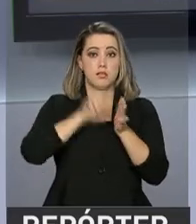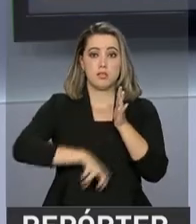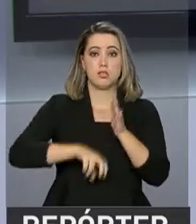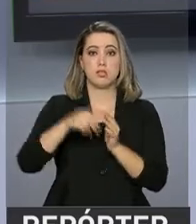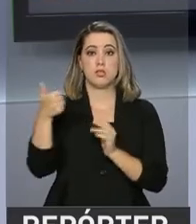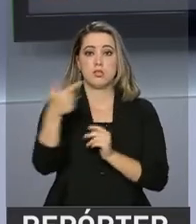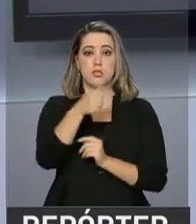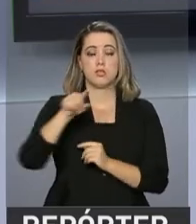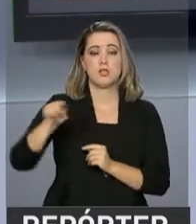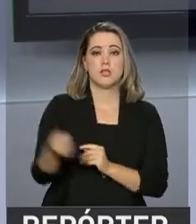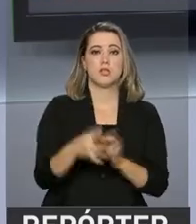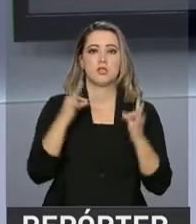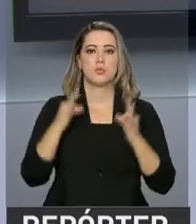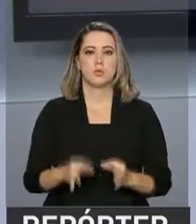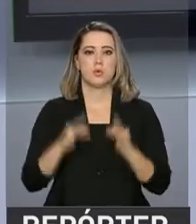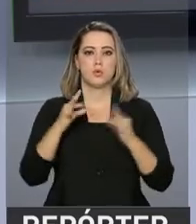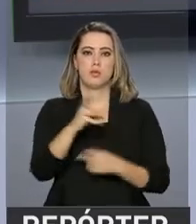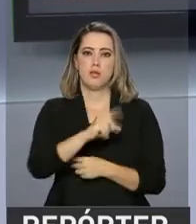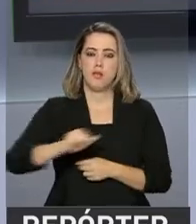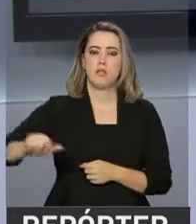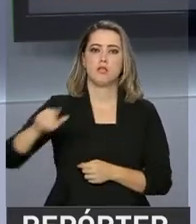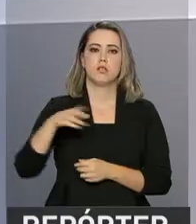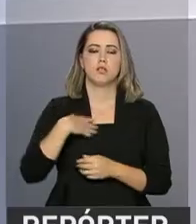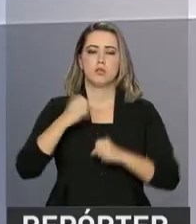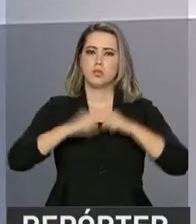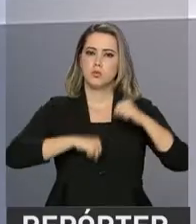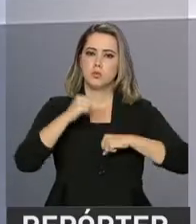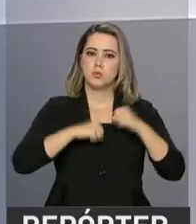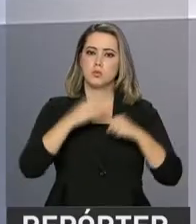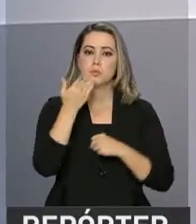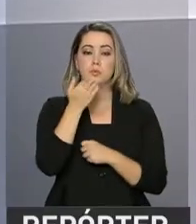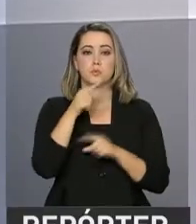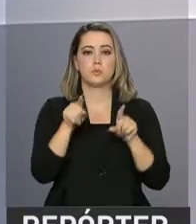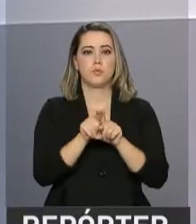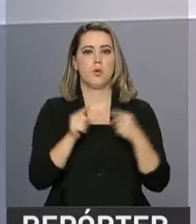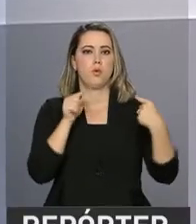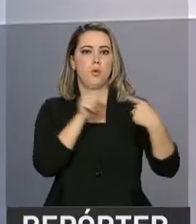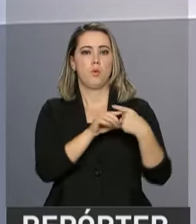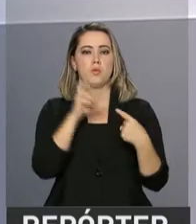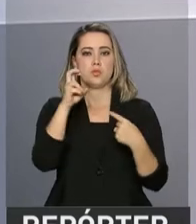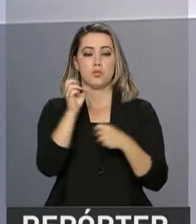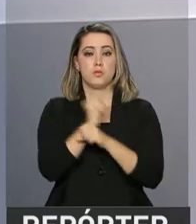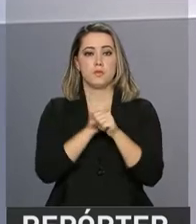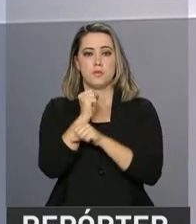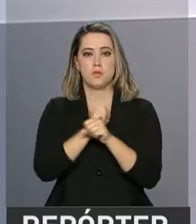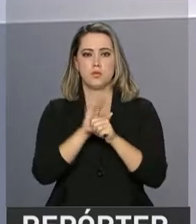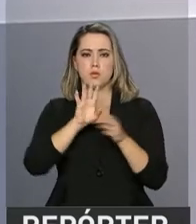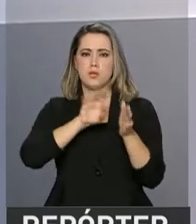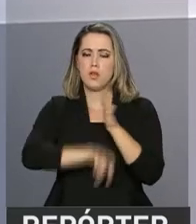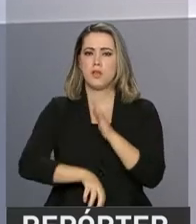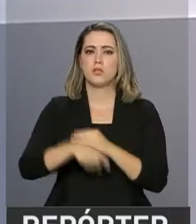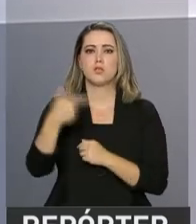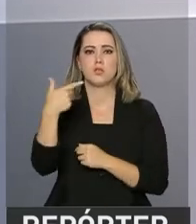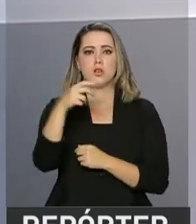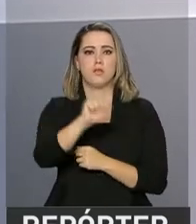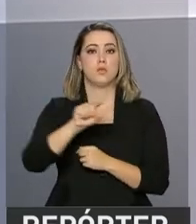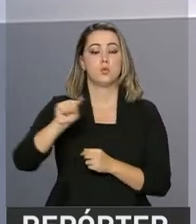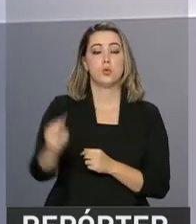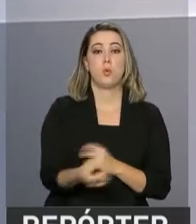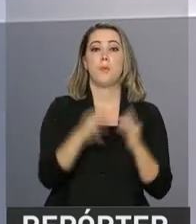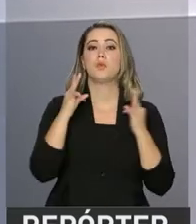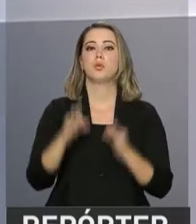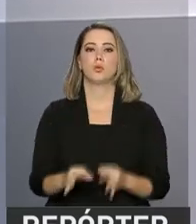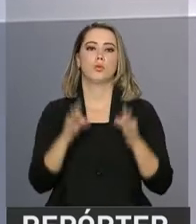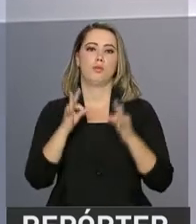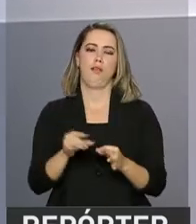de sódio dos alimentos industrializados ea meta para os próximos cinco anos é retirar 28 mil toneladas de